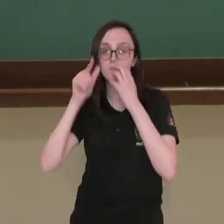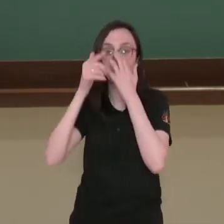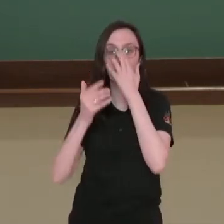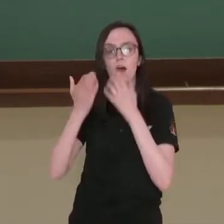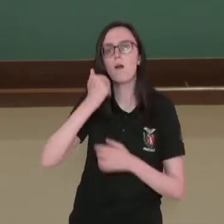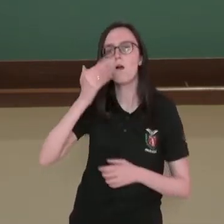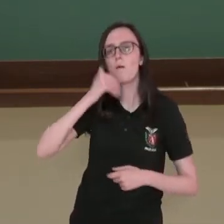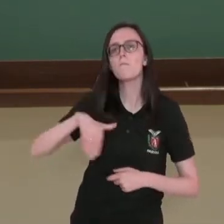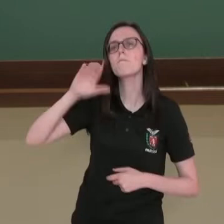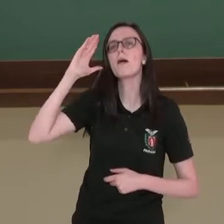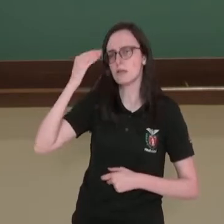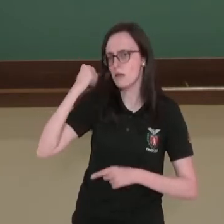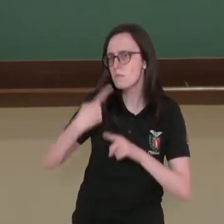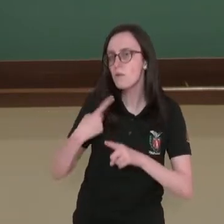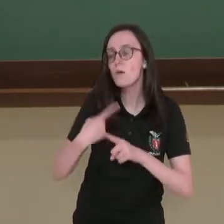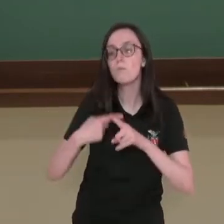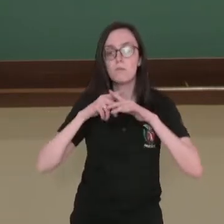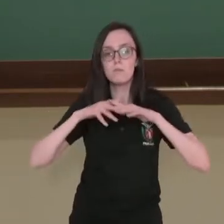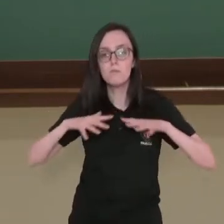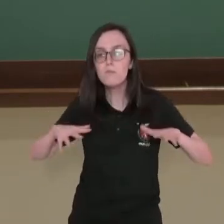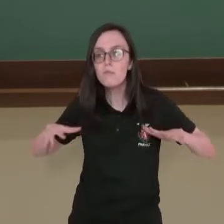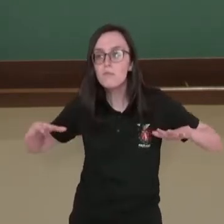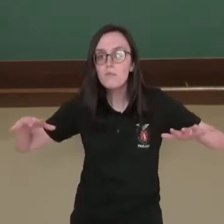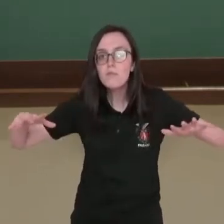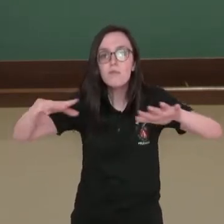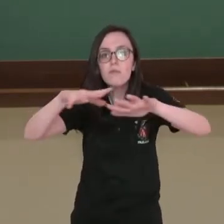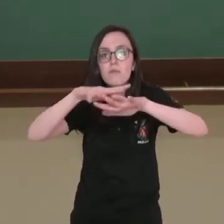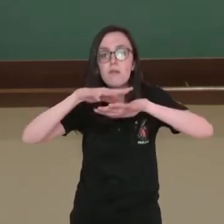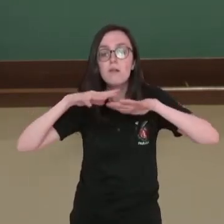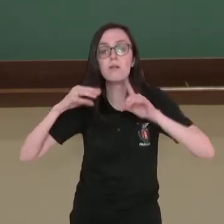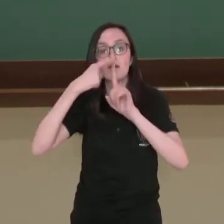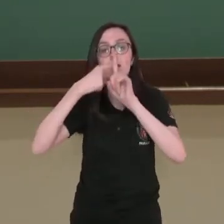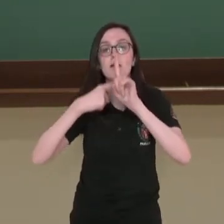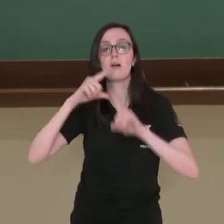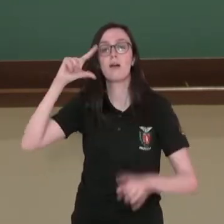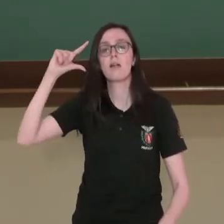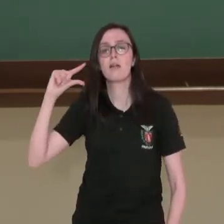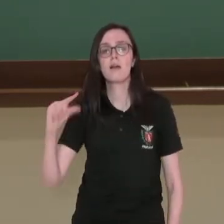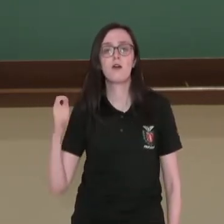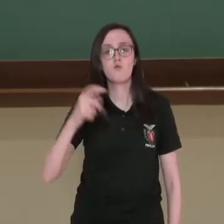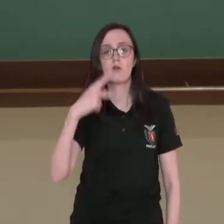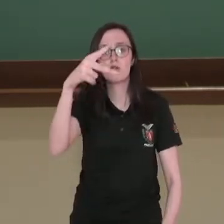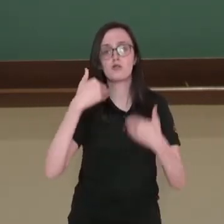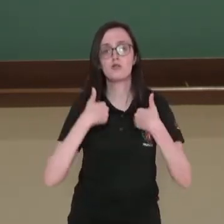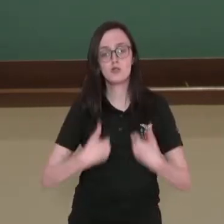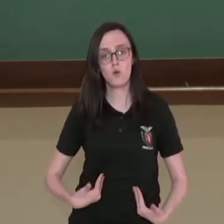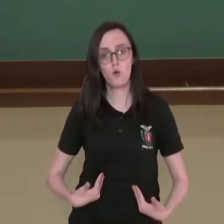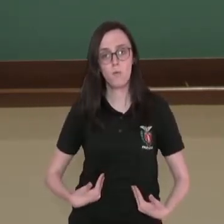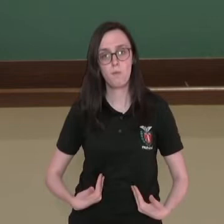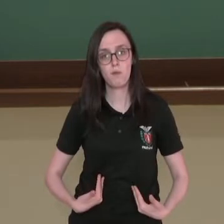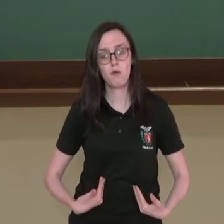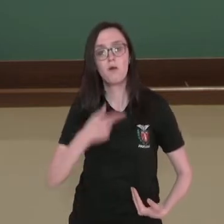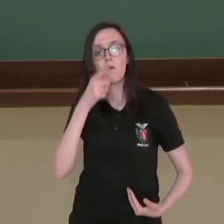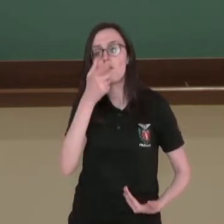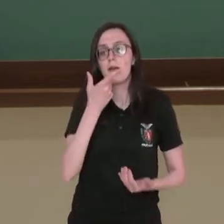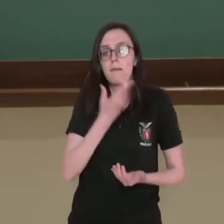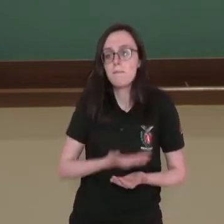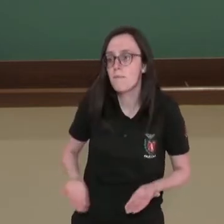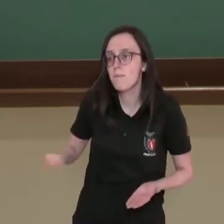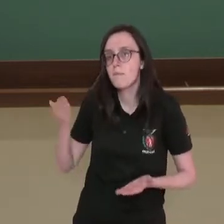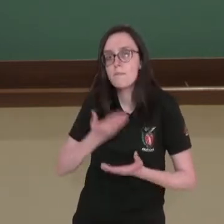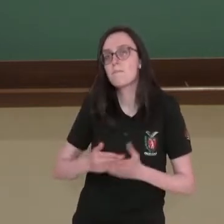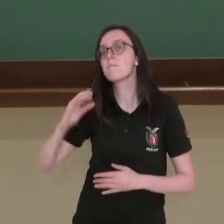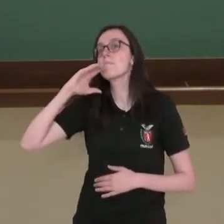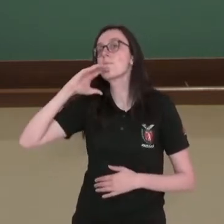mais, porque o ambiente à sua volta ele está com uma temperatura muito menor do que o seu corpo, e aí você perde bastante